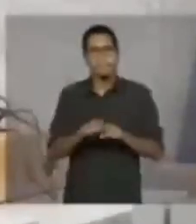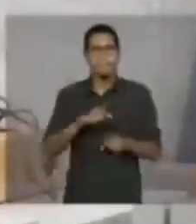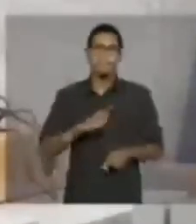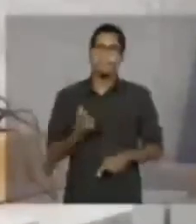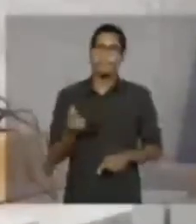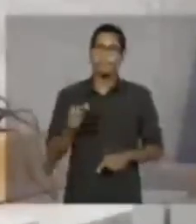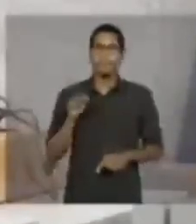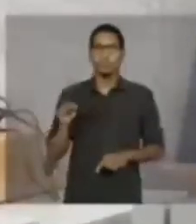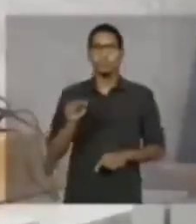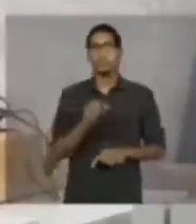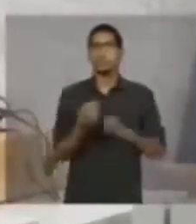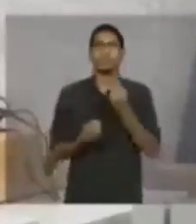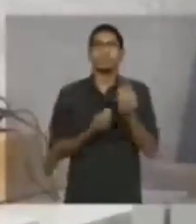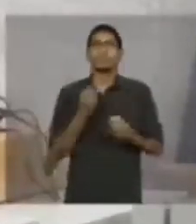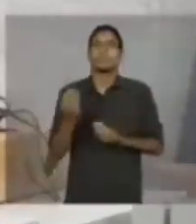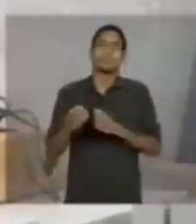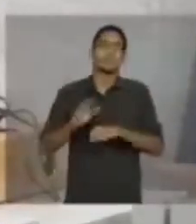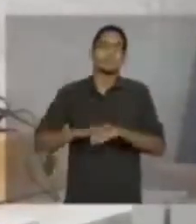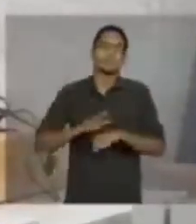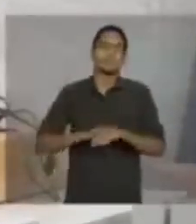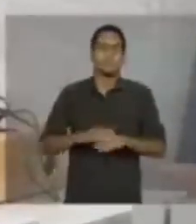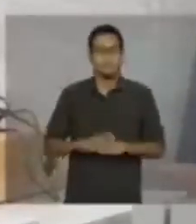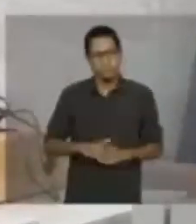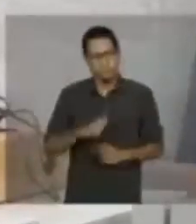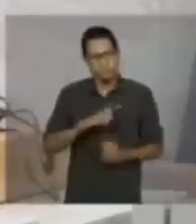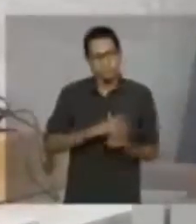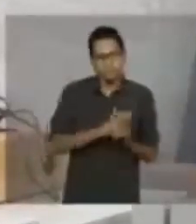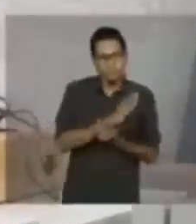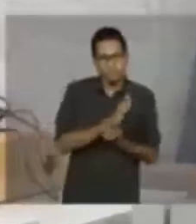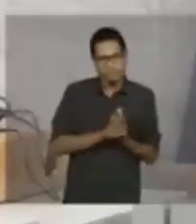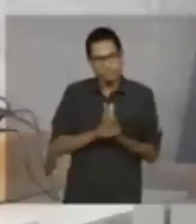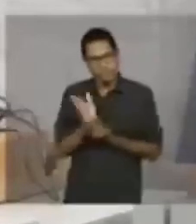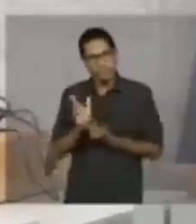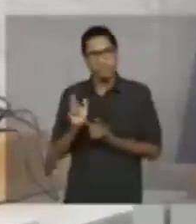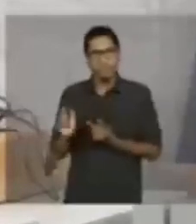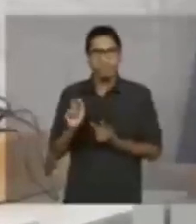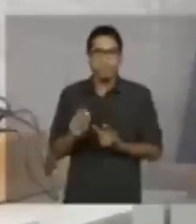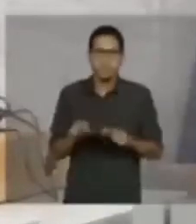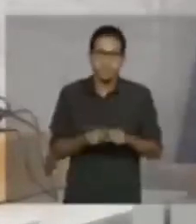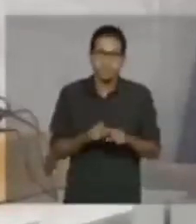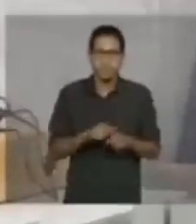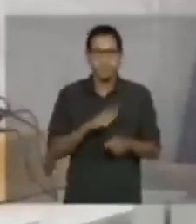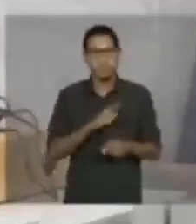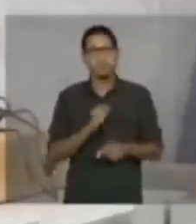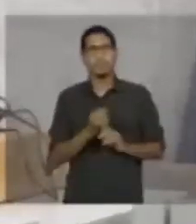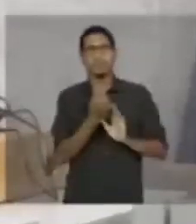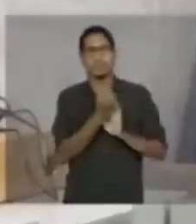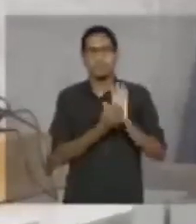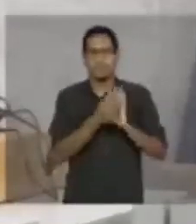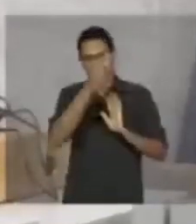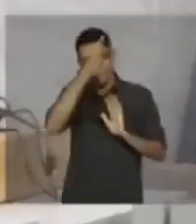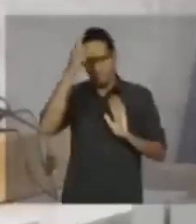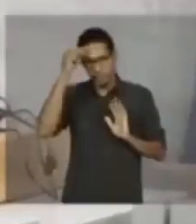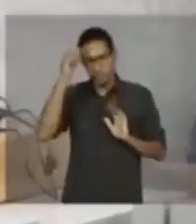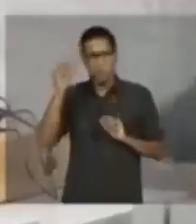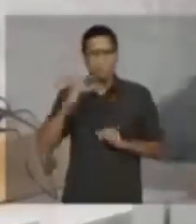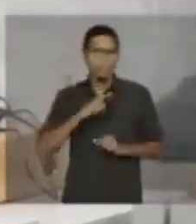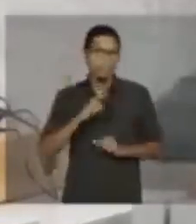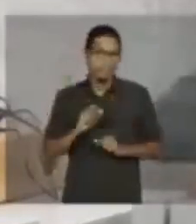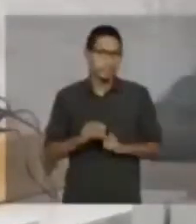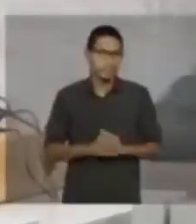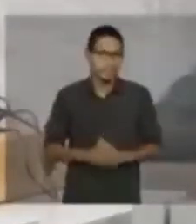tudo, de onde a gente pode tirar? A gente tem duas despesas gigantescas no orçamento da prefeitura, que são a compensação